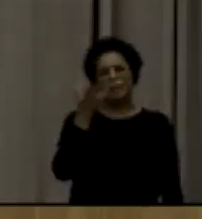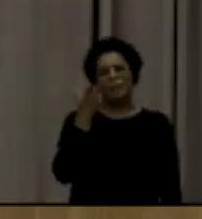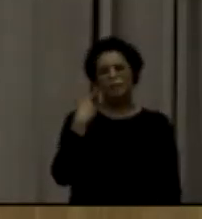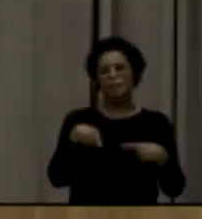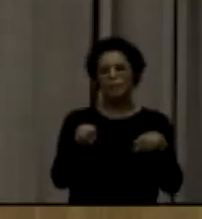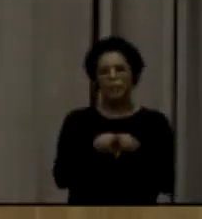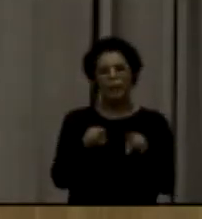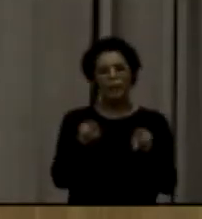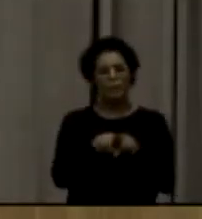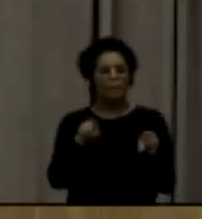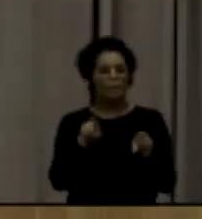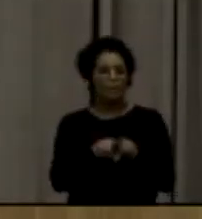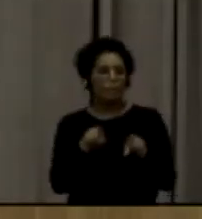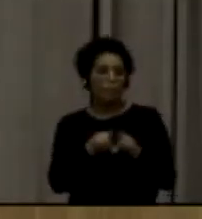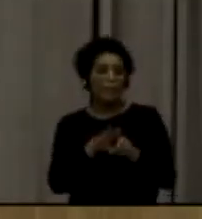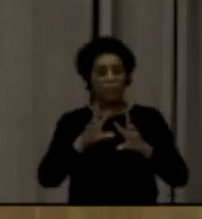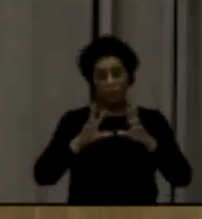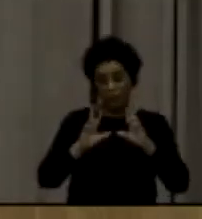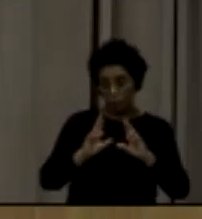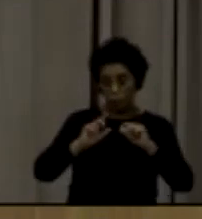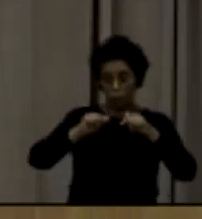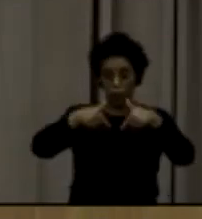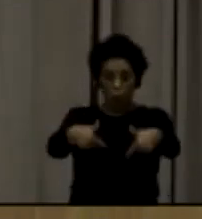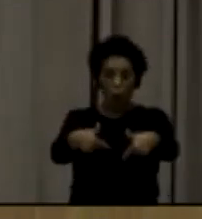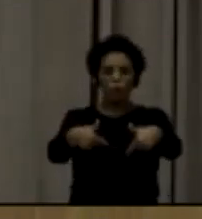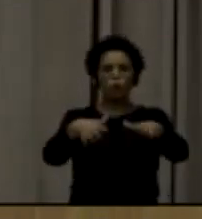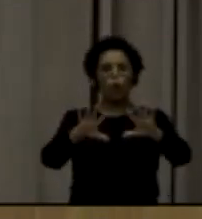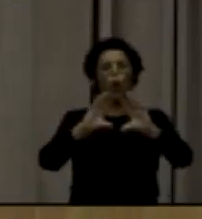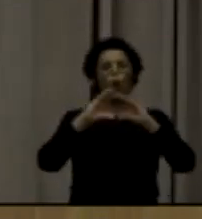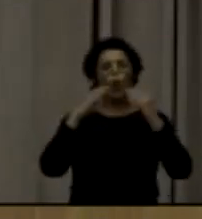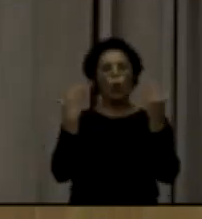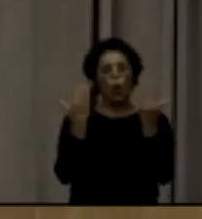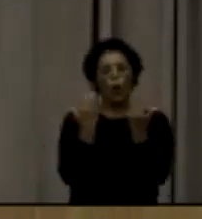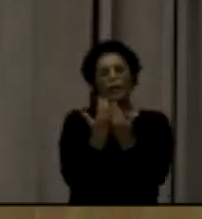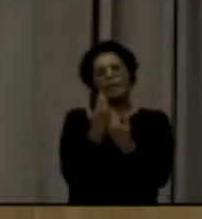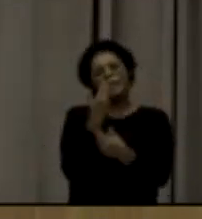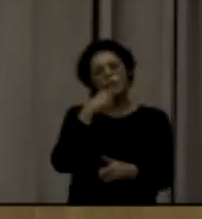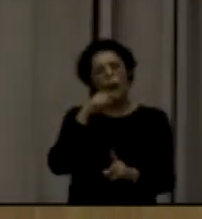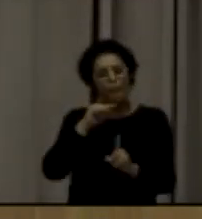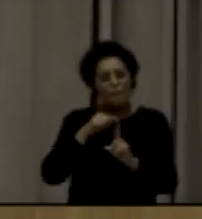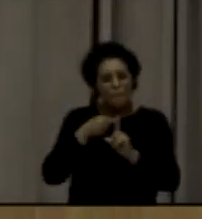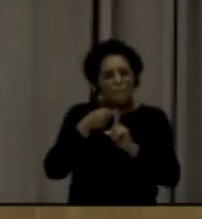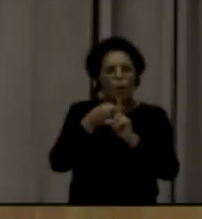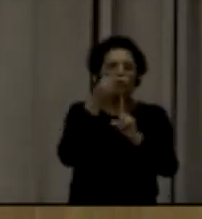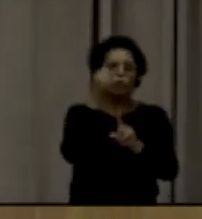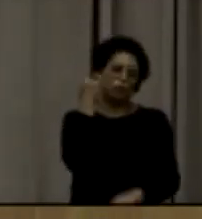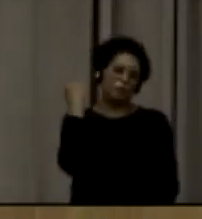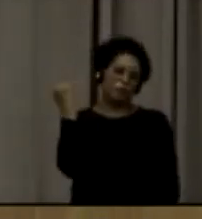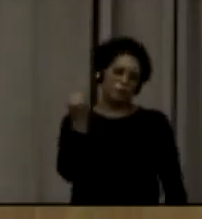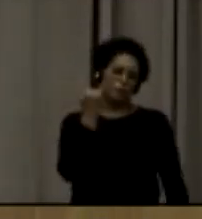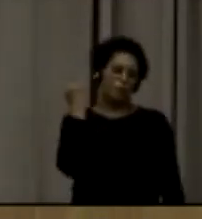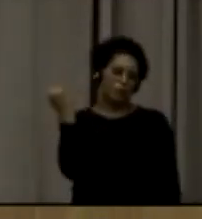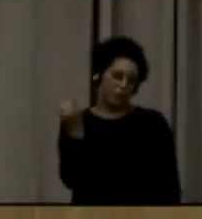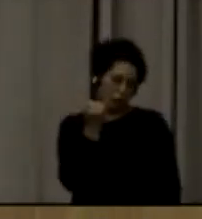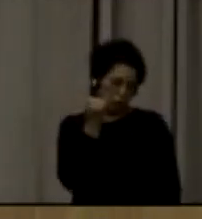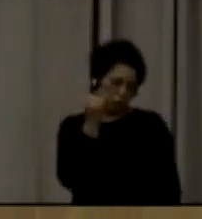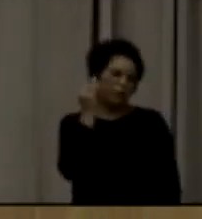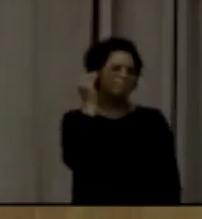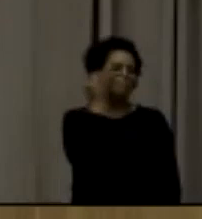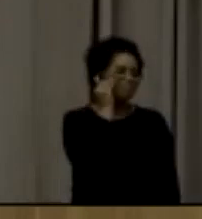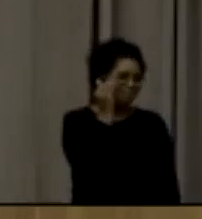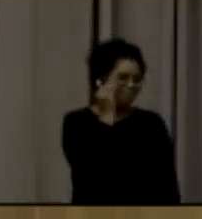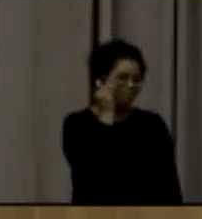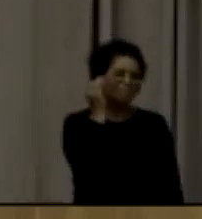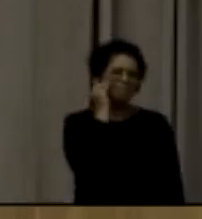disso, talvez, se temos sorte, o congresso também seja um ponto importante nisto que estamos procurando, de